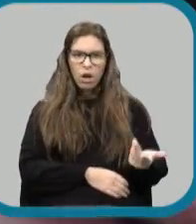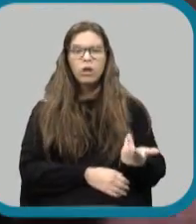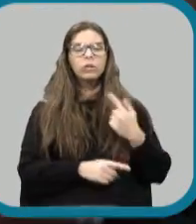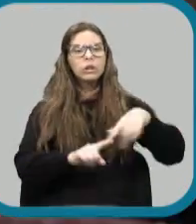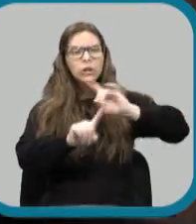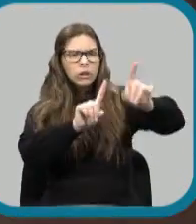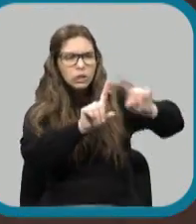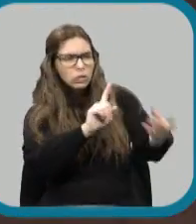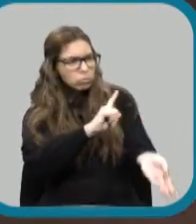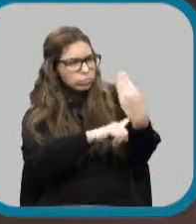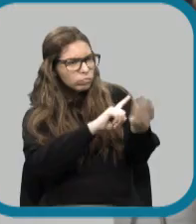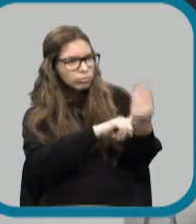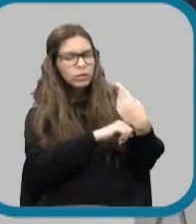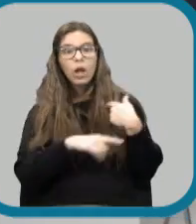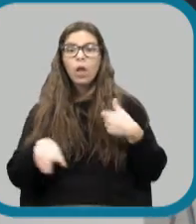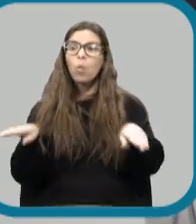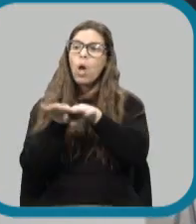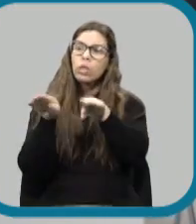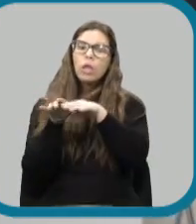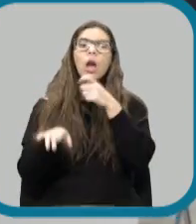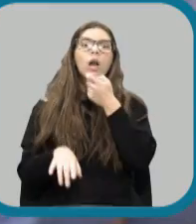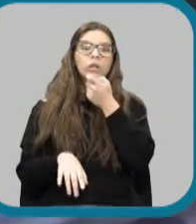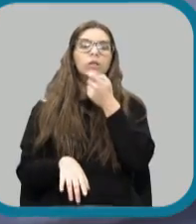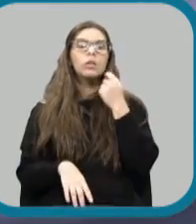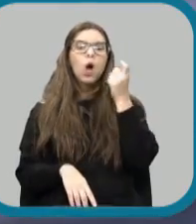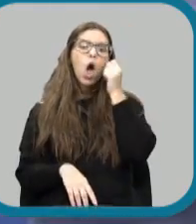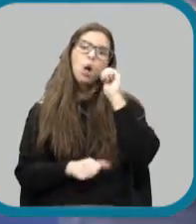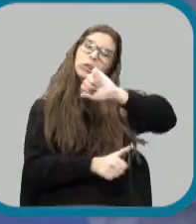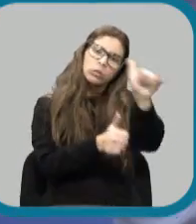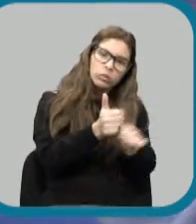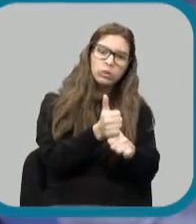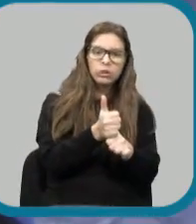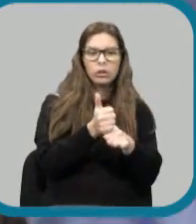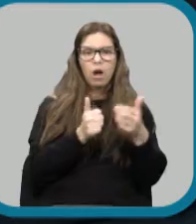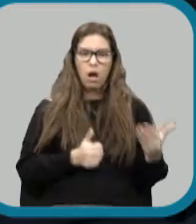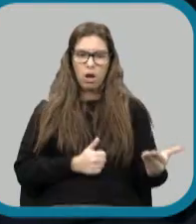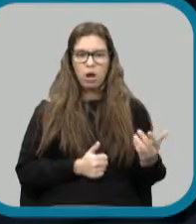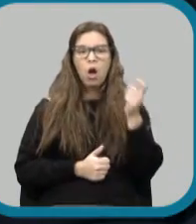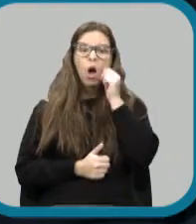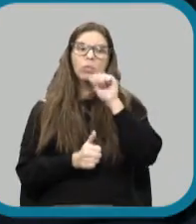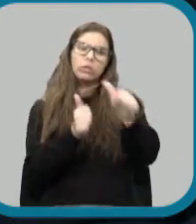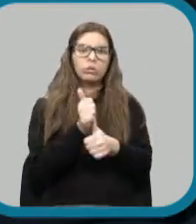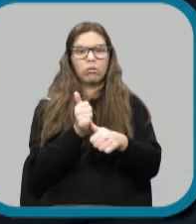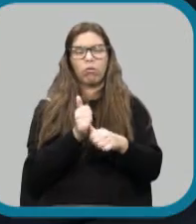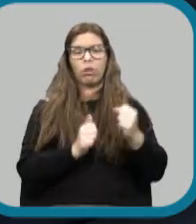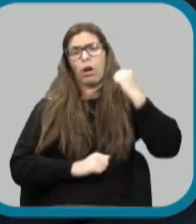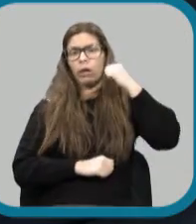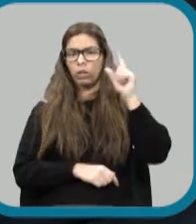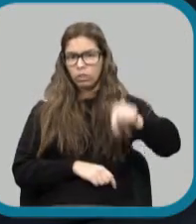procurar a diversidade e a igualdade, eu acho que só se consegue se nós tivermos os homens como os nossos principais parceiros. E eu acho que os homens também têm a ganhar com